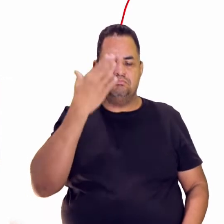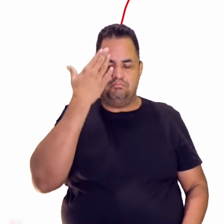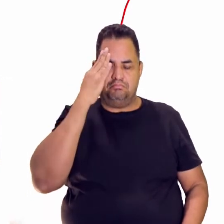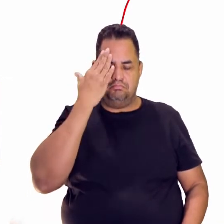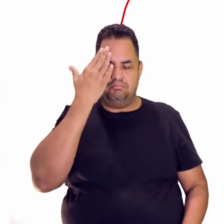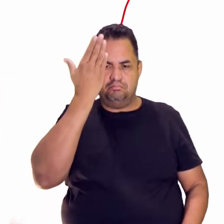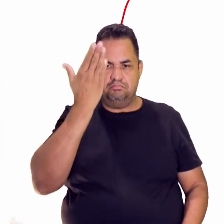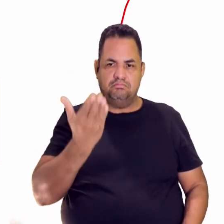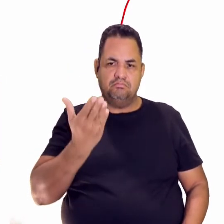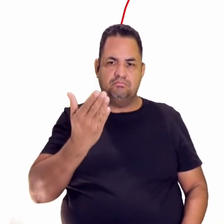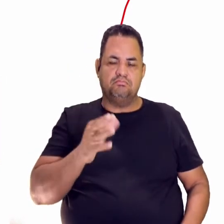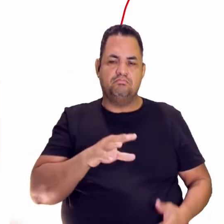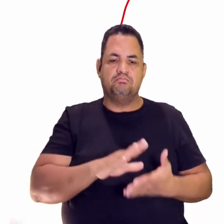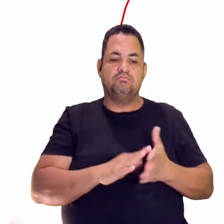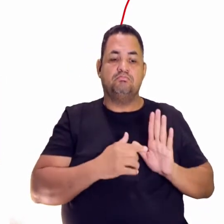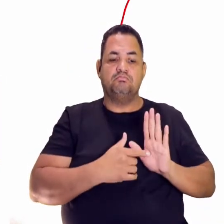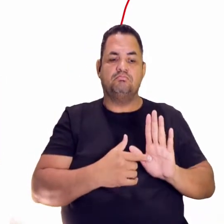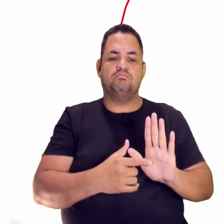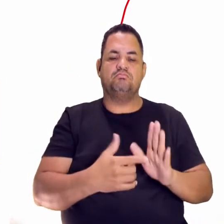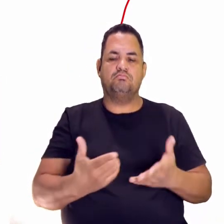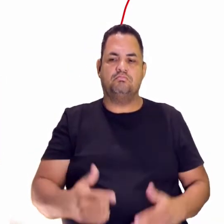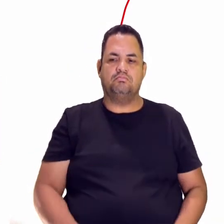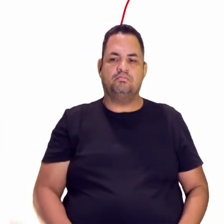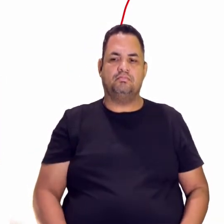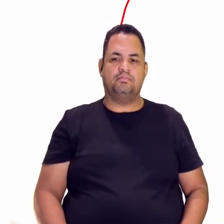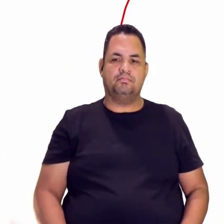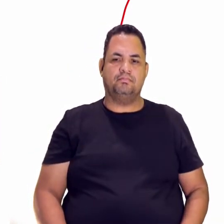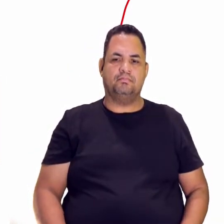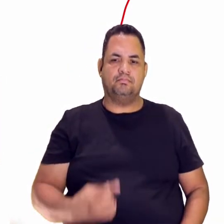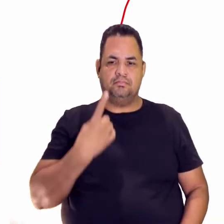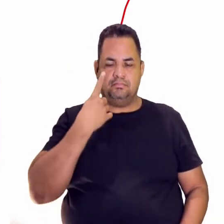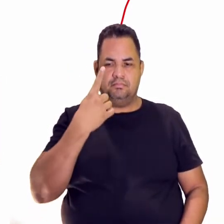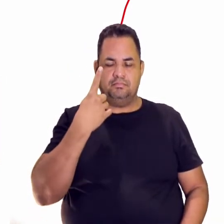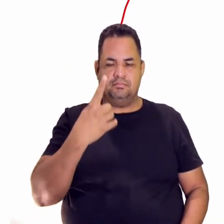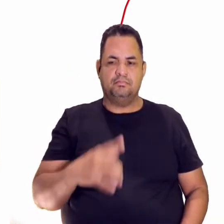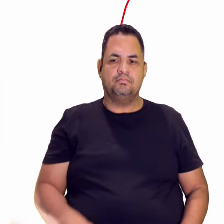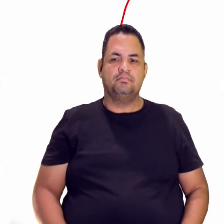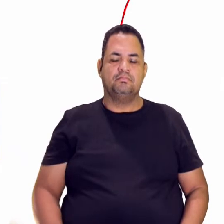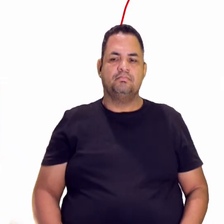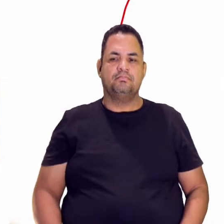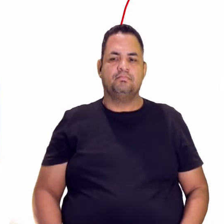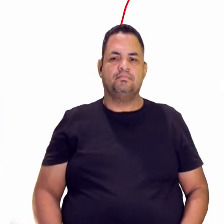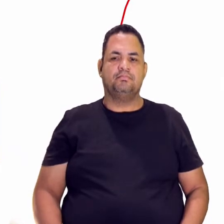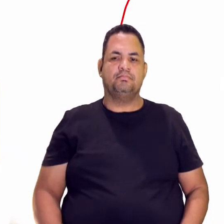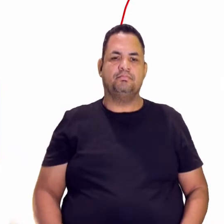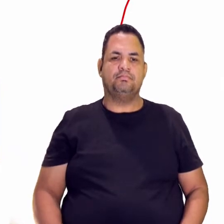entendimento sobre aquilo que está ali para ser observado, né? Para ser